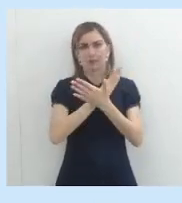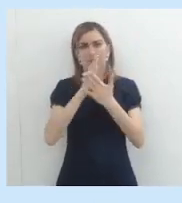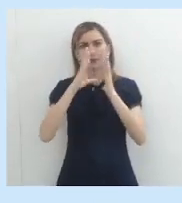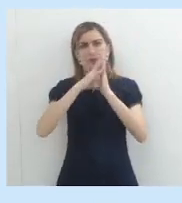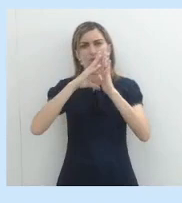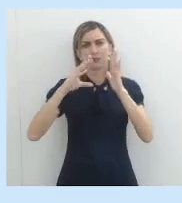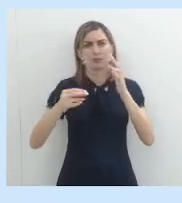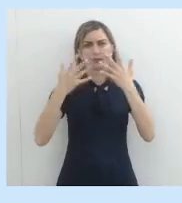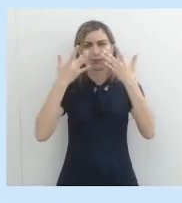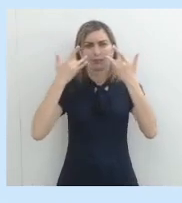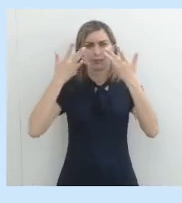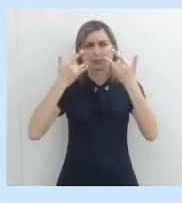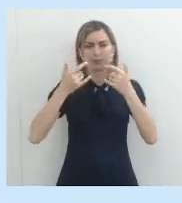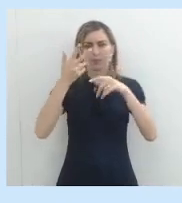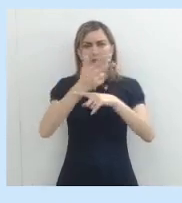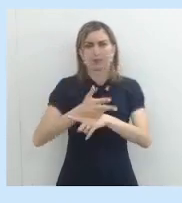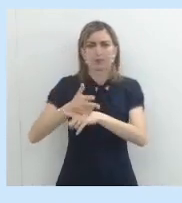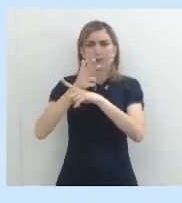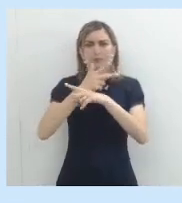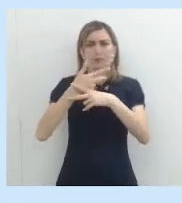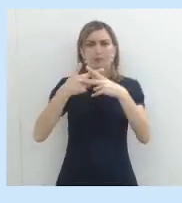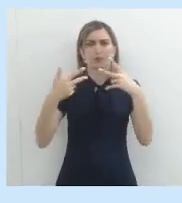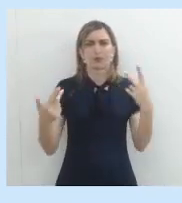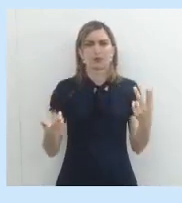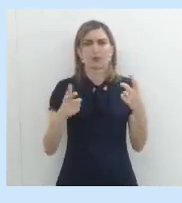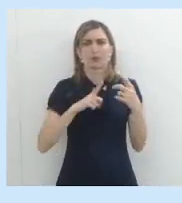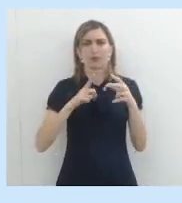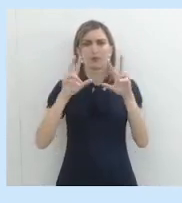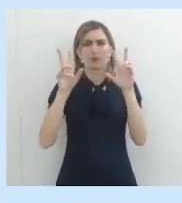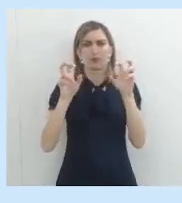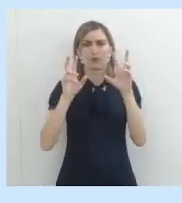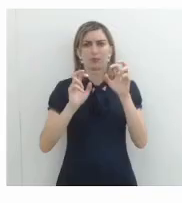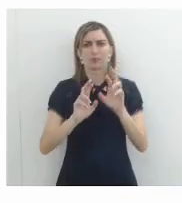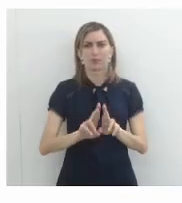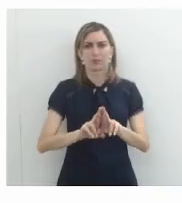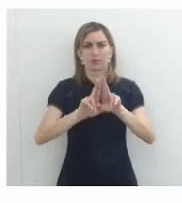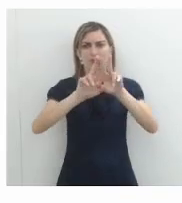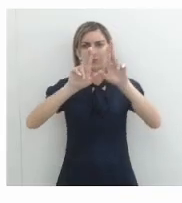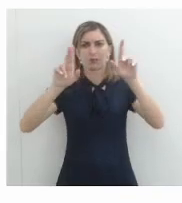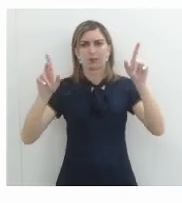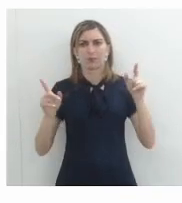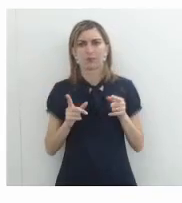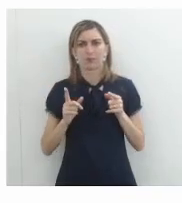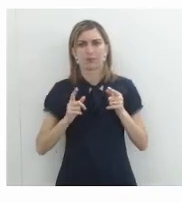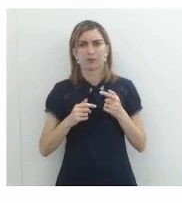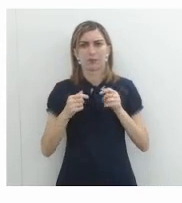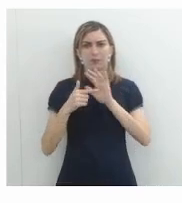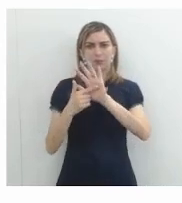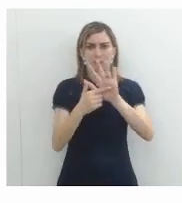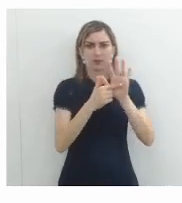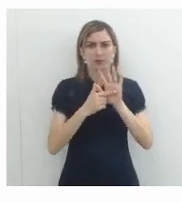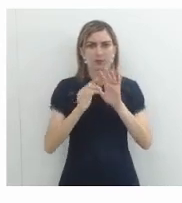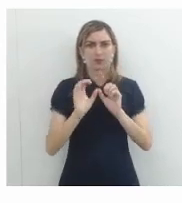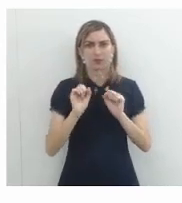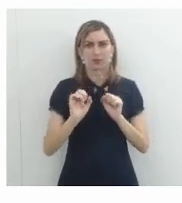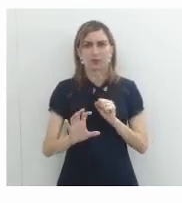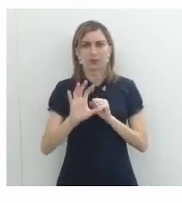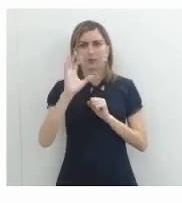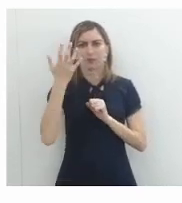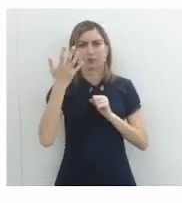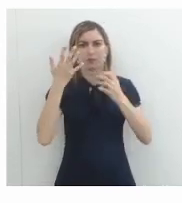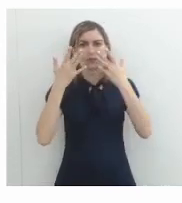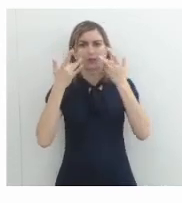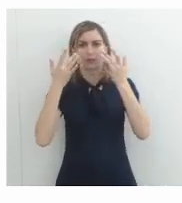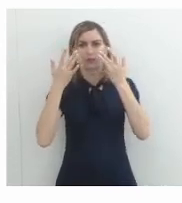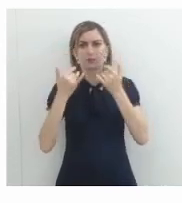vê também a sessão de vídeos, né? Enfim, tem uma variedade muito grande. As exposições podem acontecer em museus,